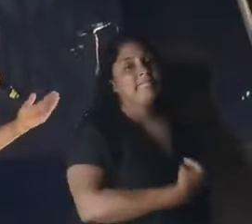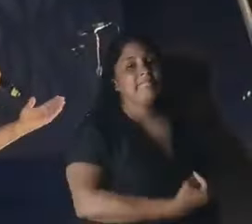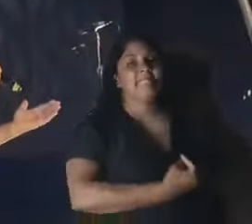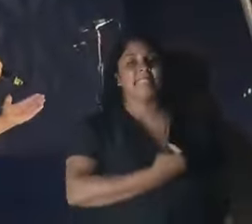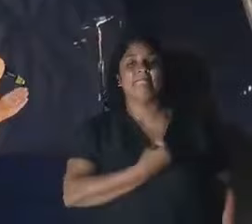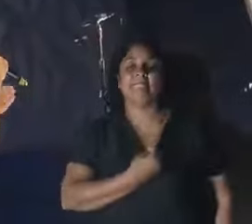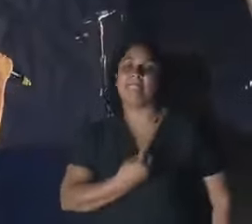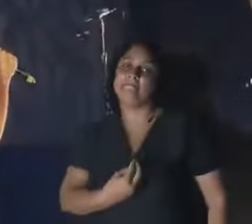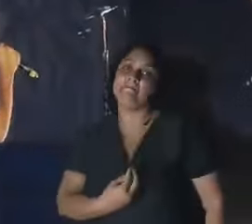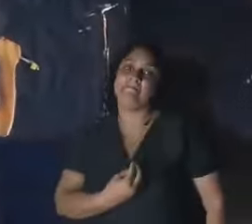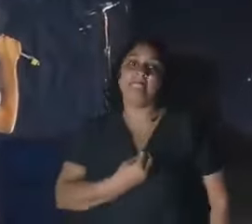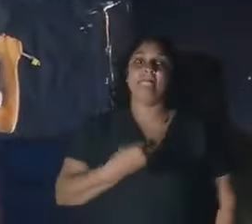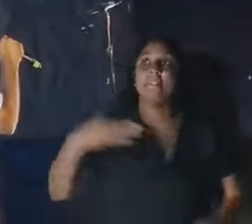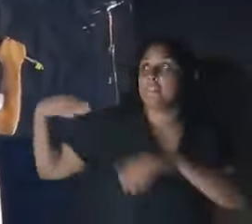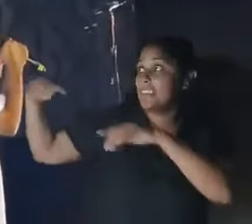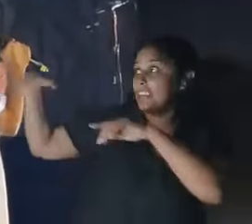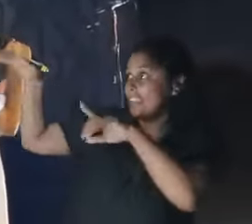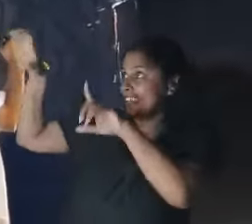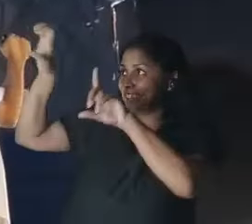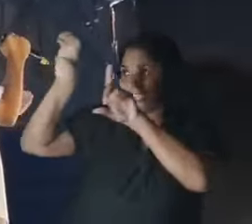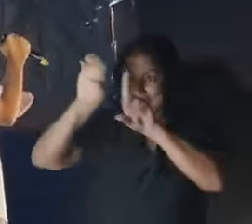está aqui.